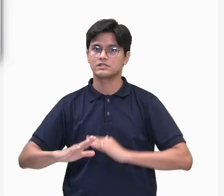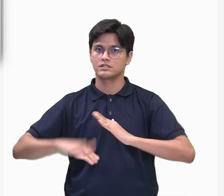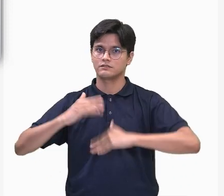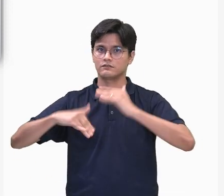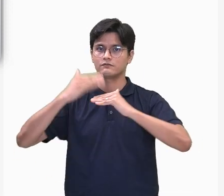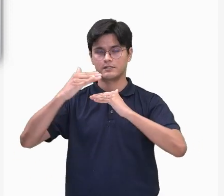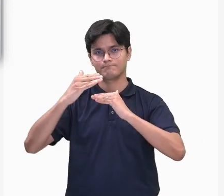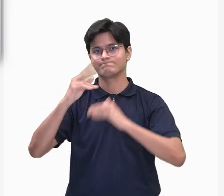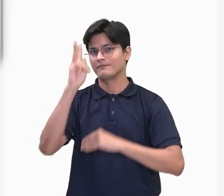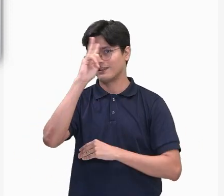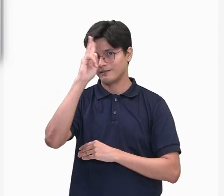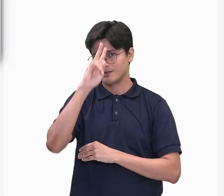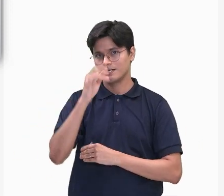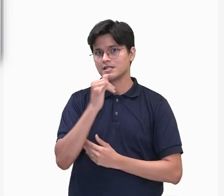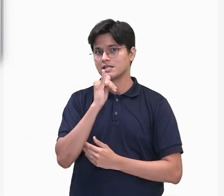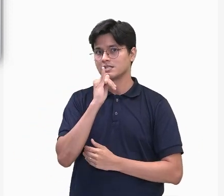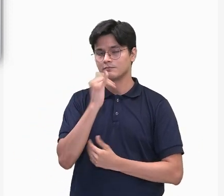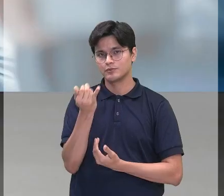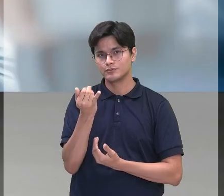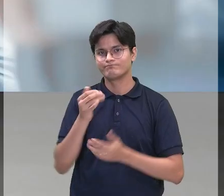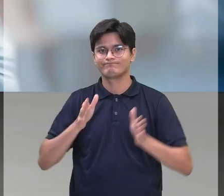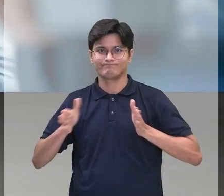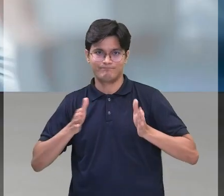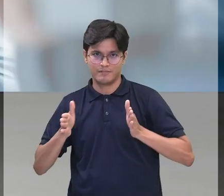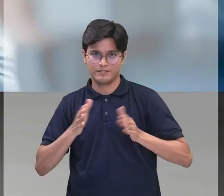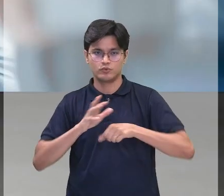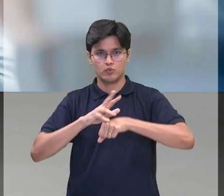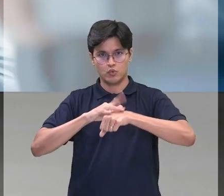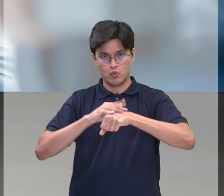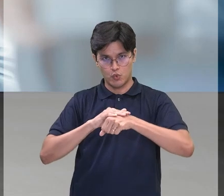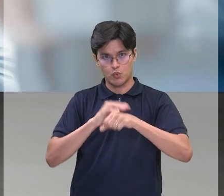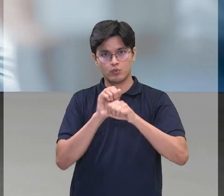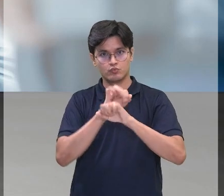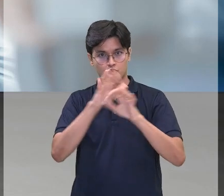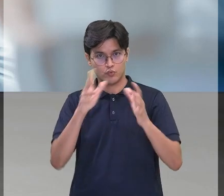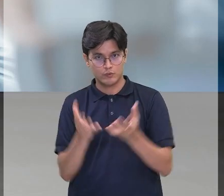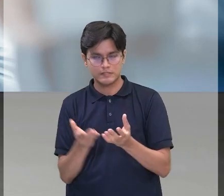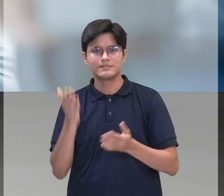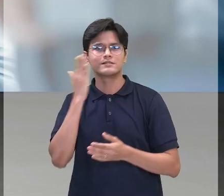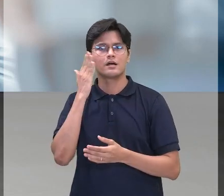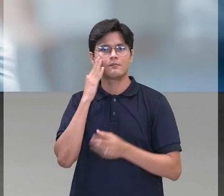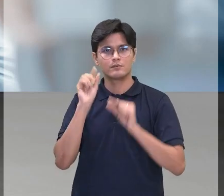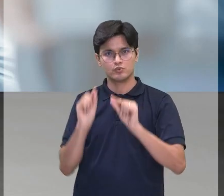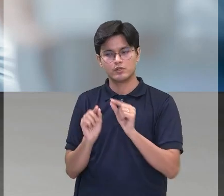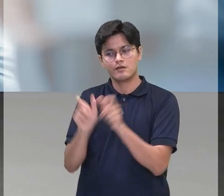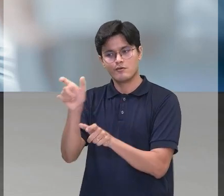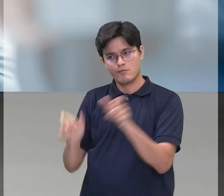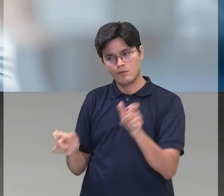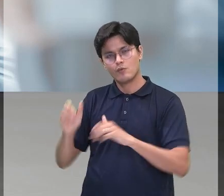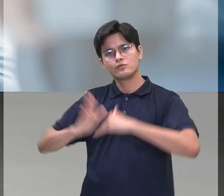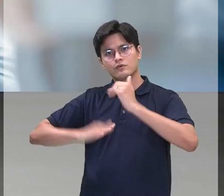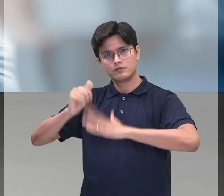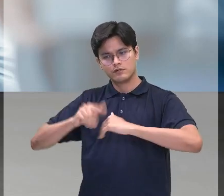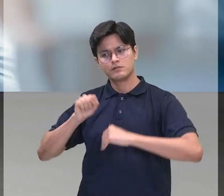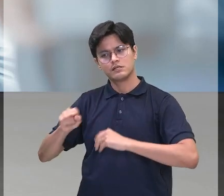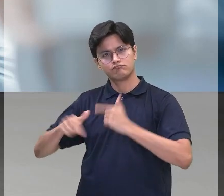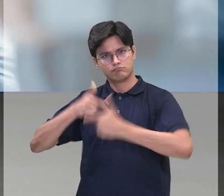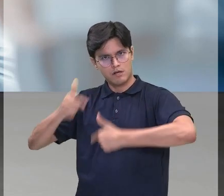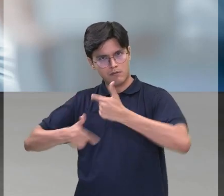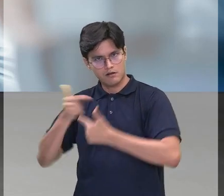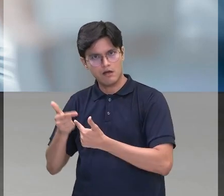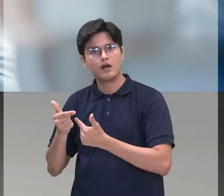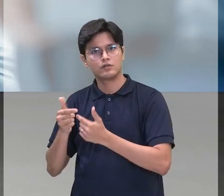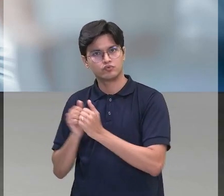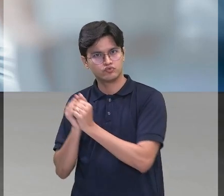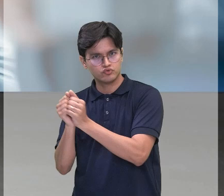da pandemia, né, a época do Covid. A gente sabe que esses profissionais eles trabalharam em conjunto. Né? Enquanto o